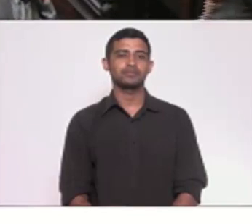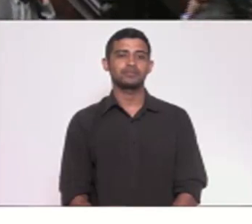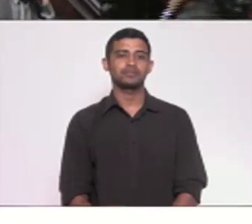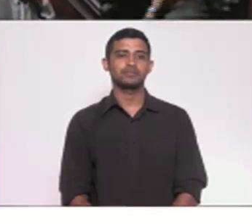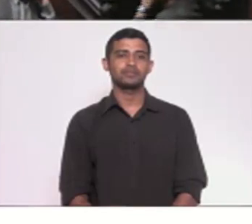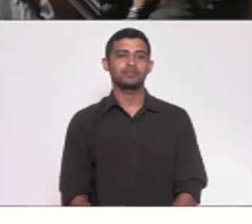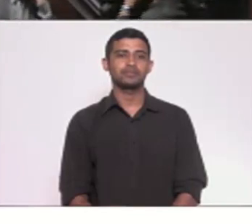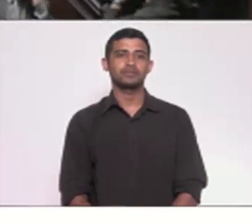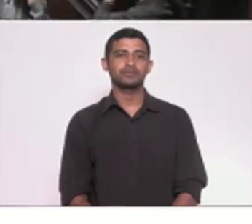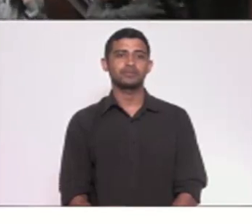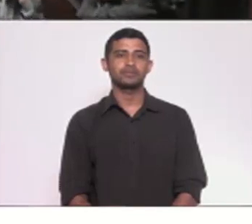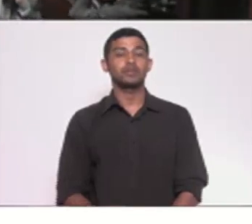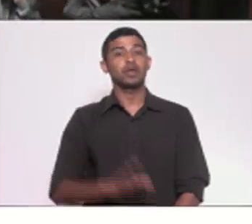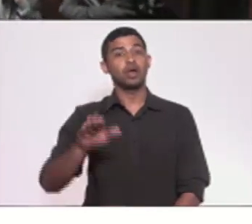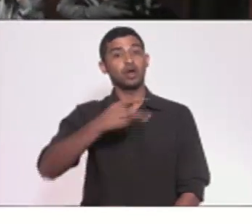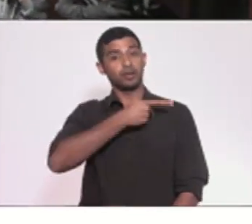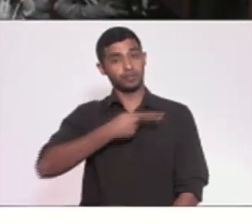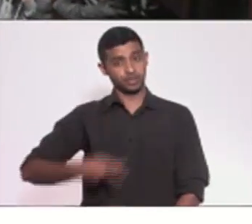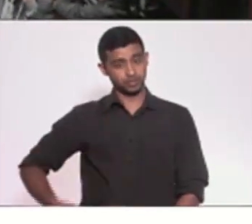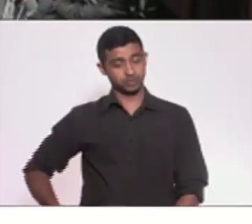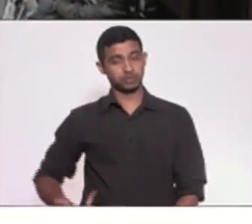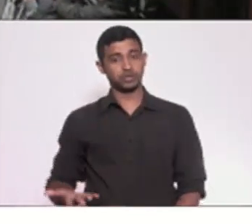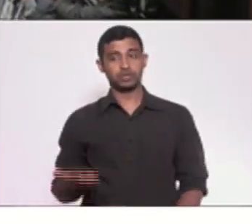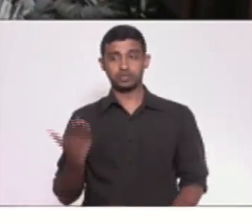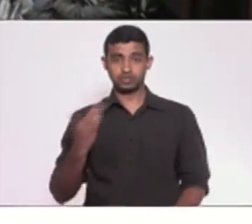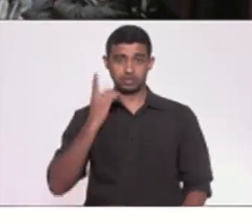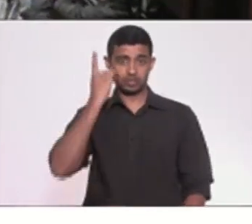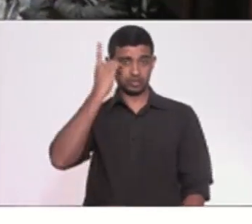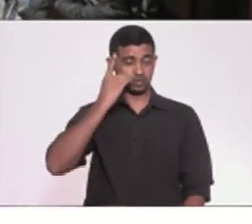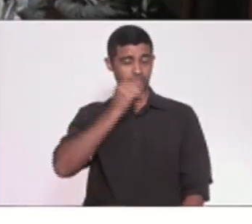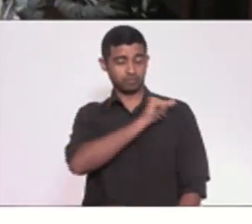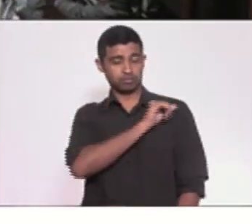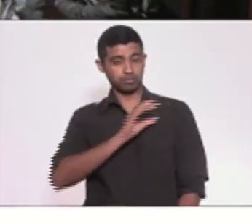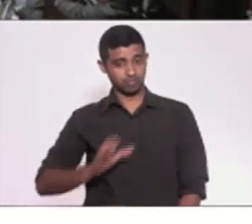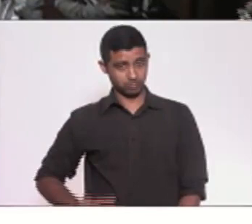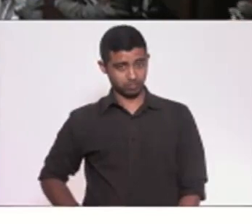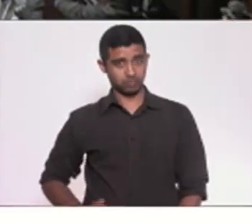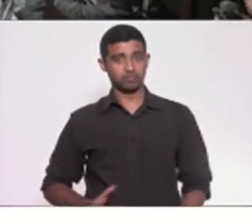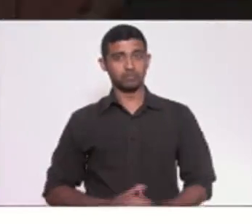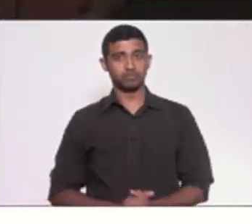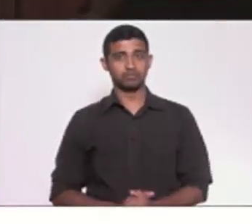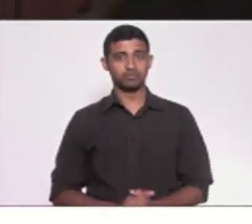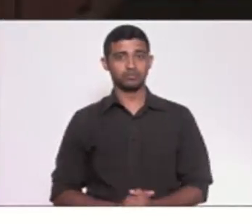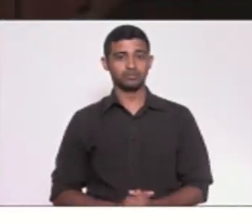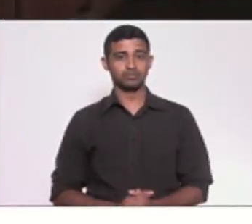Senhor presidente, deputado André Siciliano,